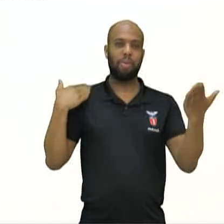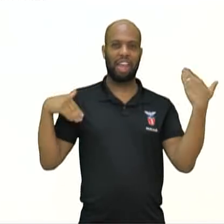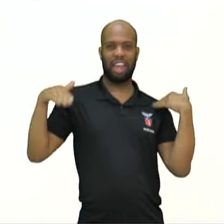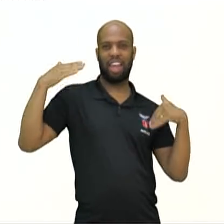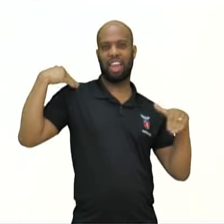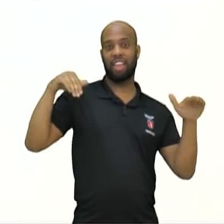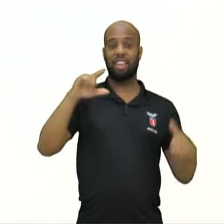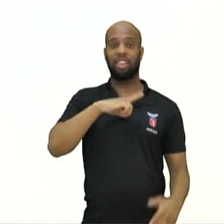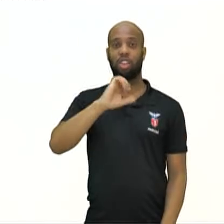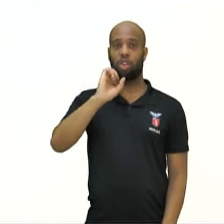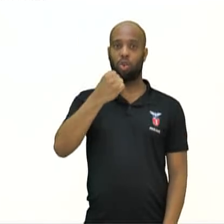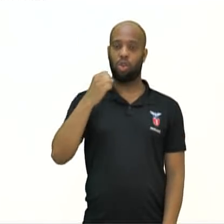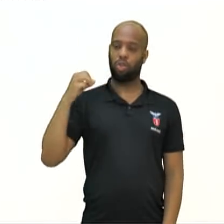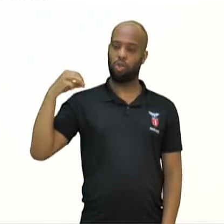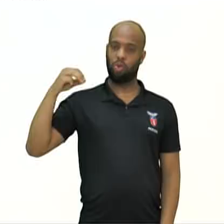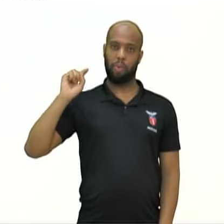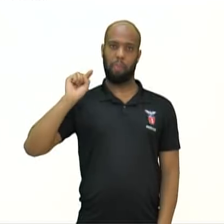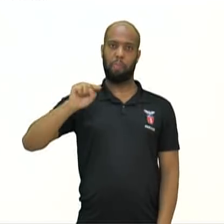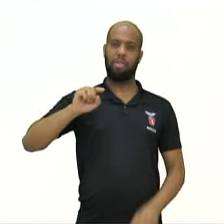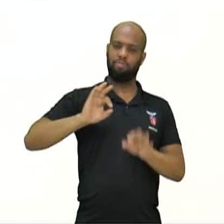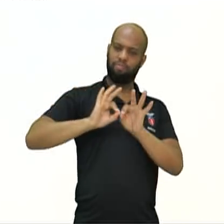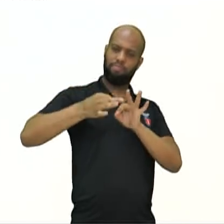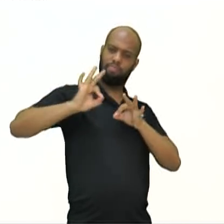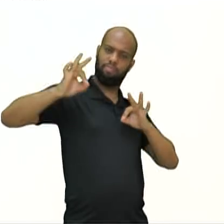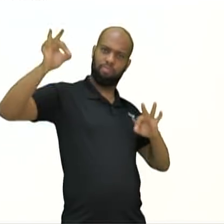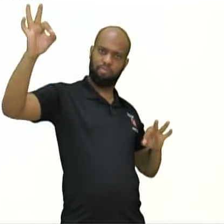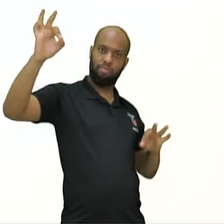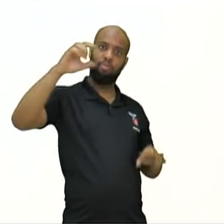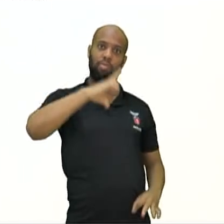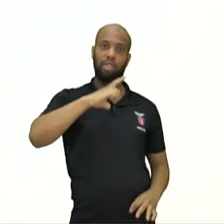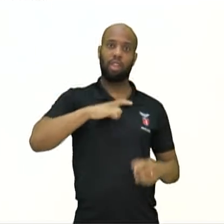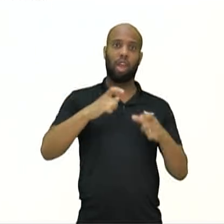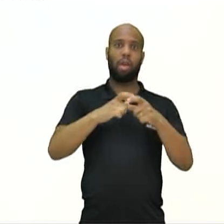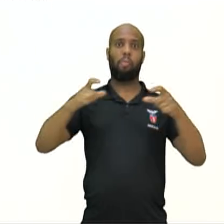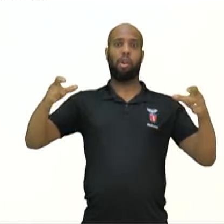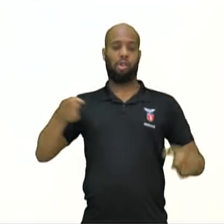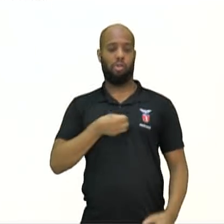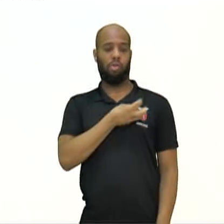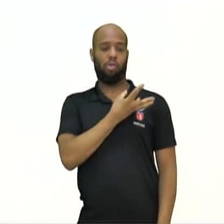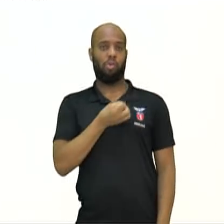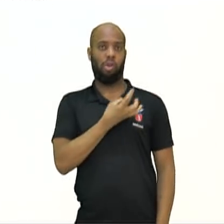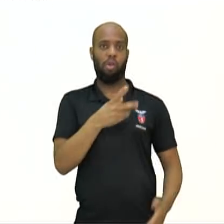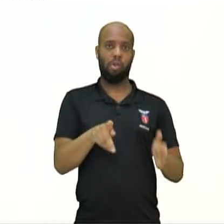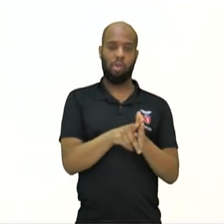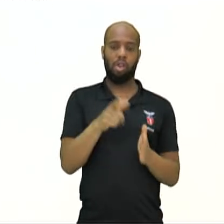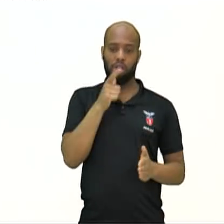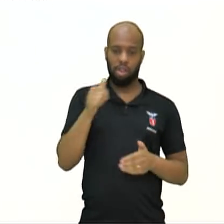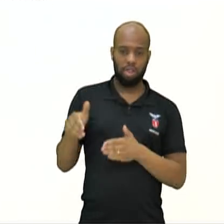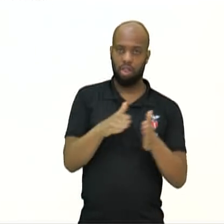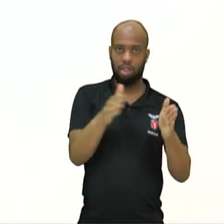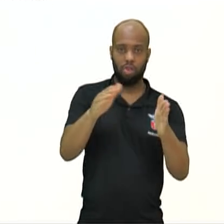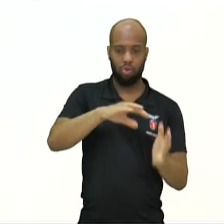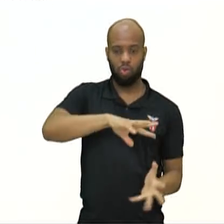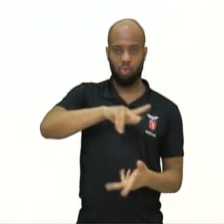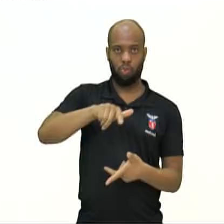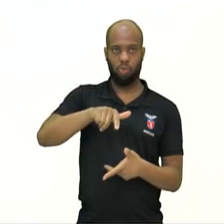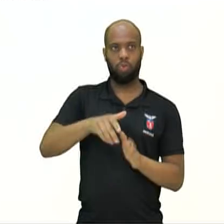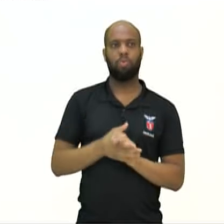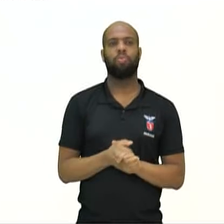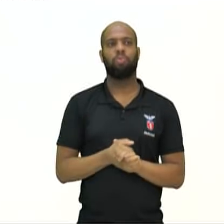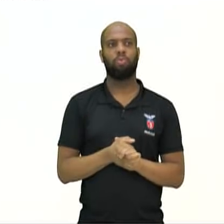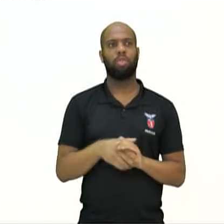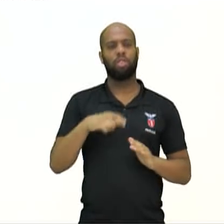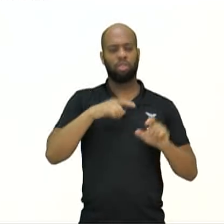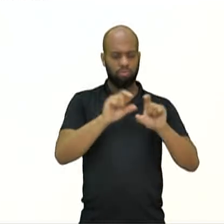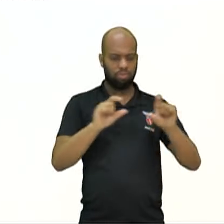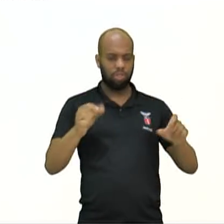tem 8.000 quilômetros de costa e possui o maior número de rios do mundo, 16 de 1 de 2018,